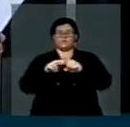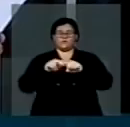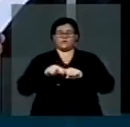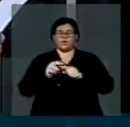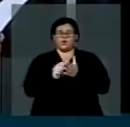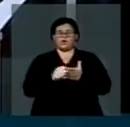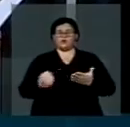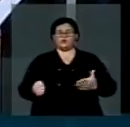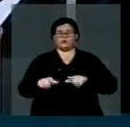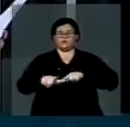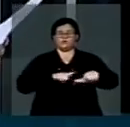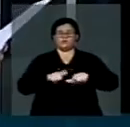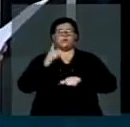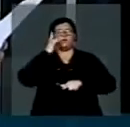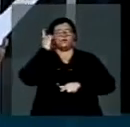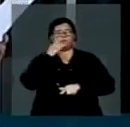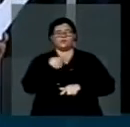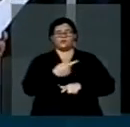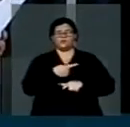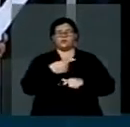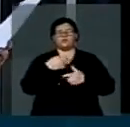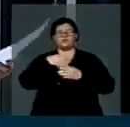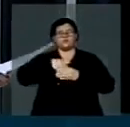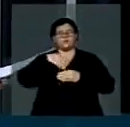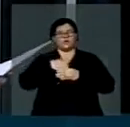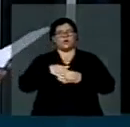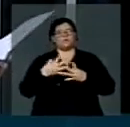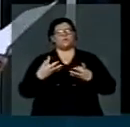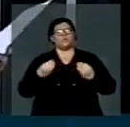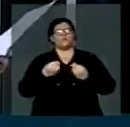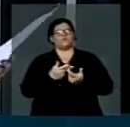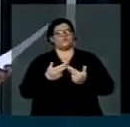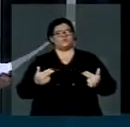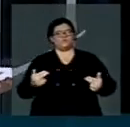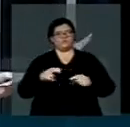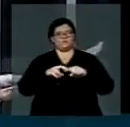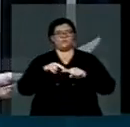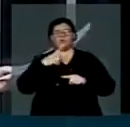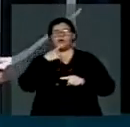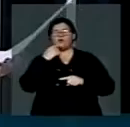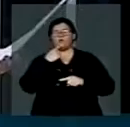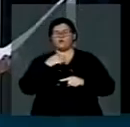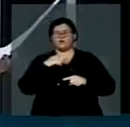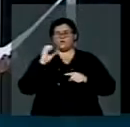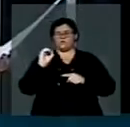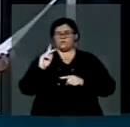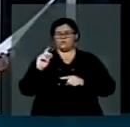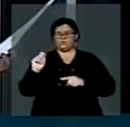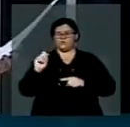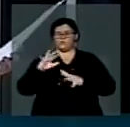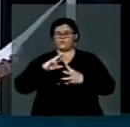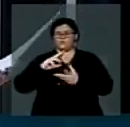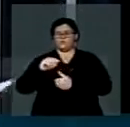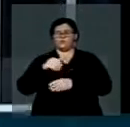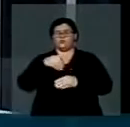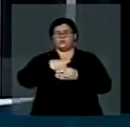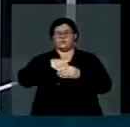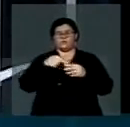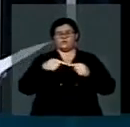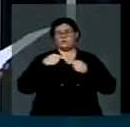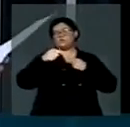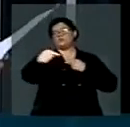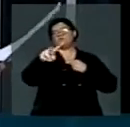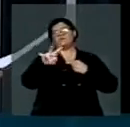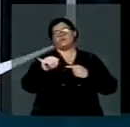de trabalho legislativo um tanto quanto apertada diante do calendário que neste ano inclui a Copa do Mundo e as eleições de outubro